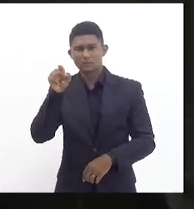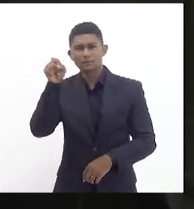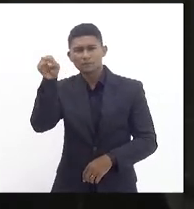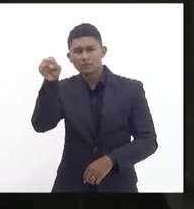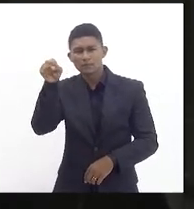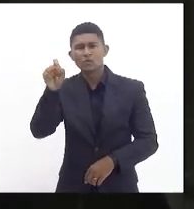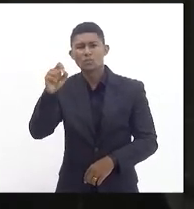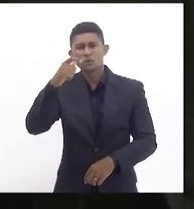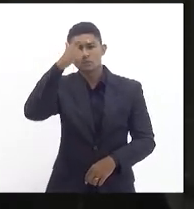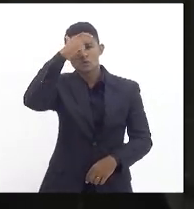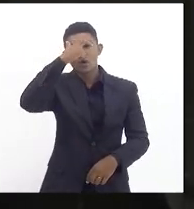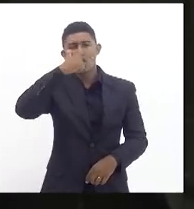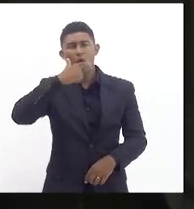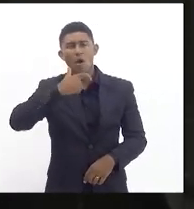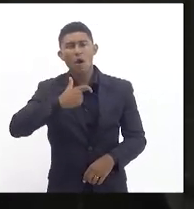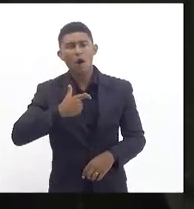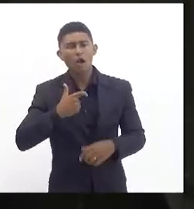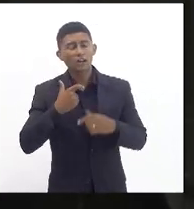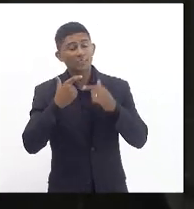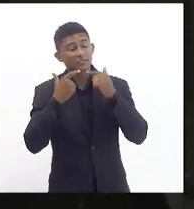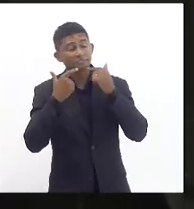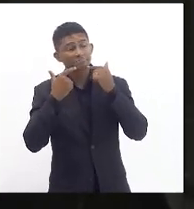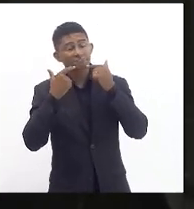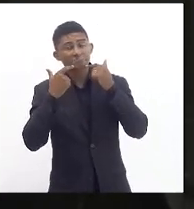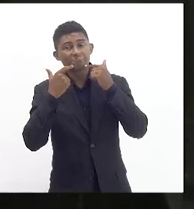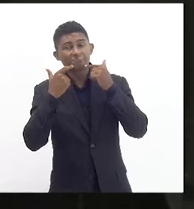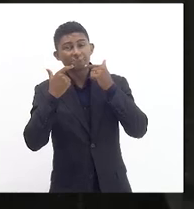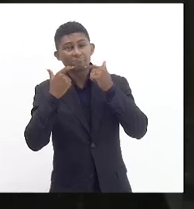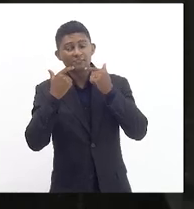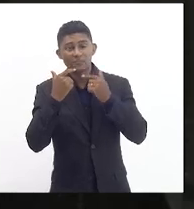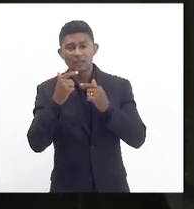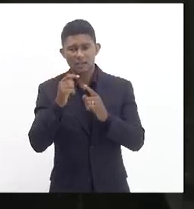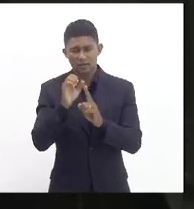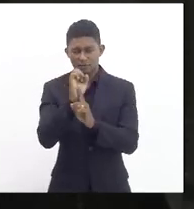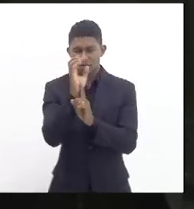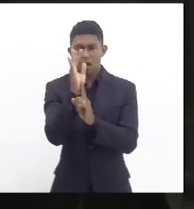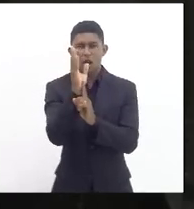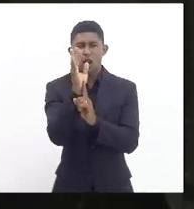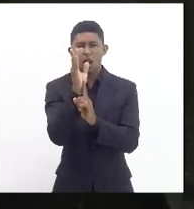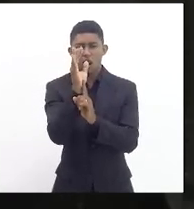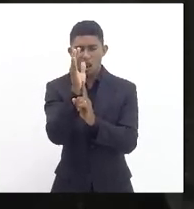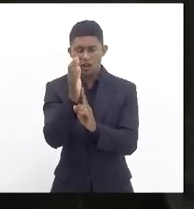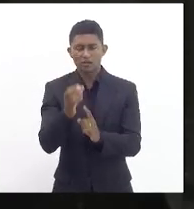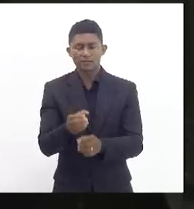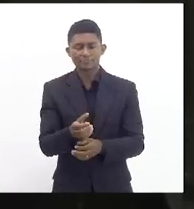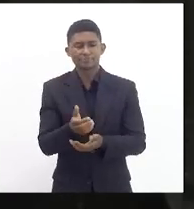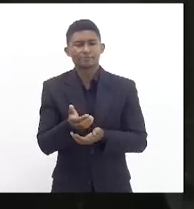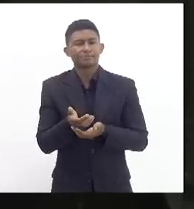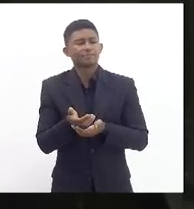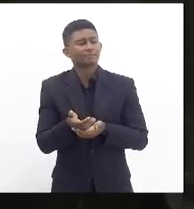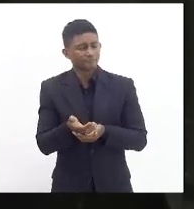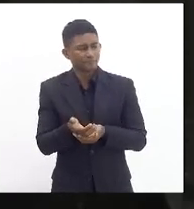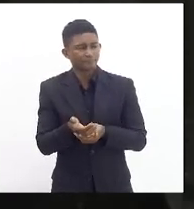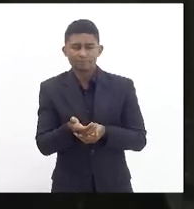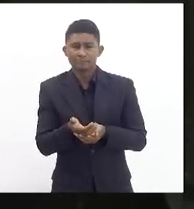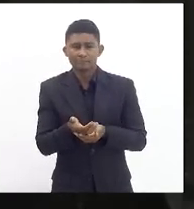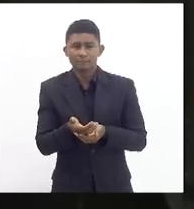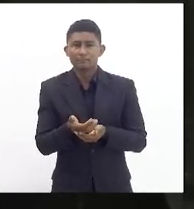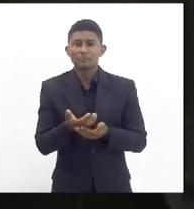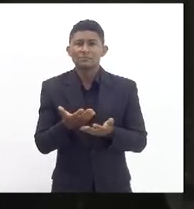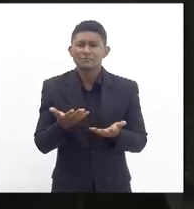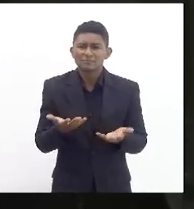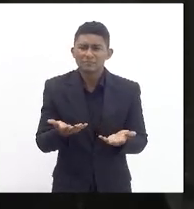de contrição, segurando uma vela, enquanto 5